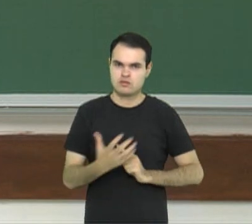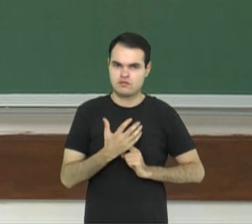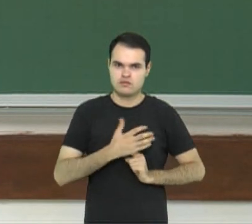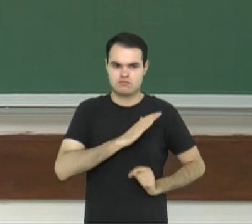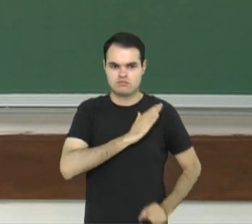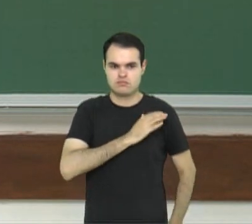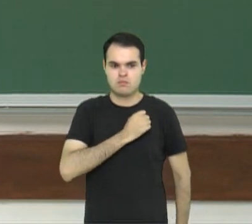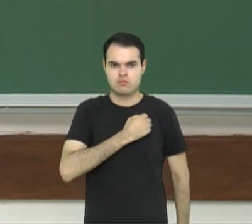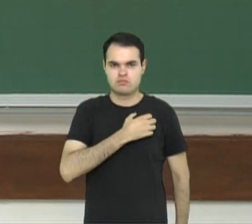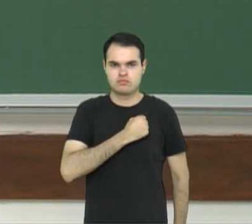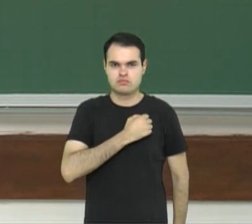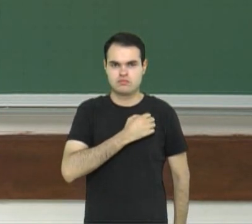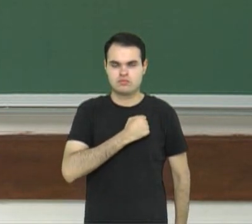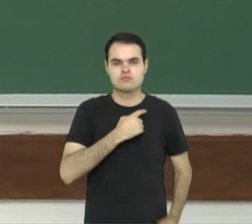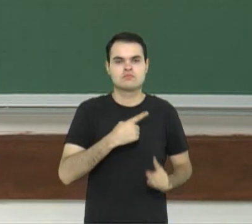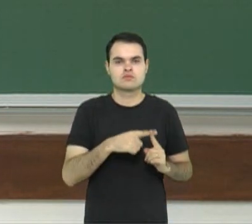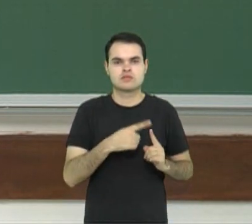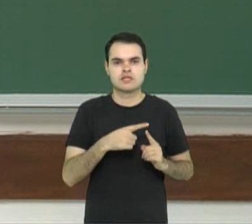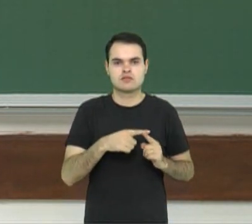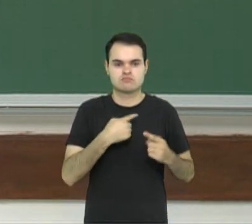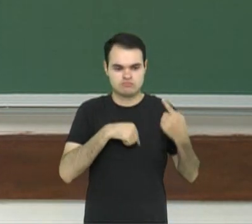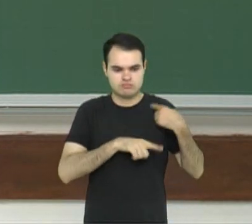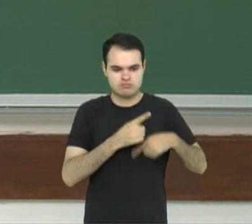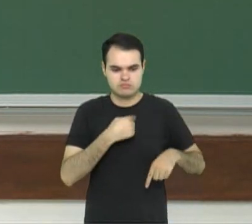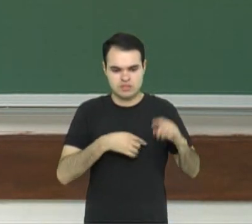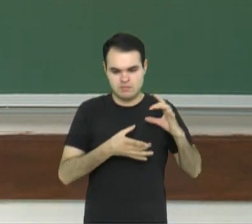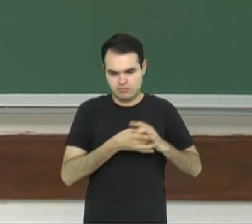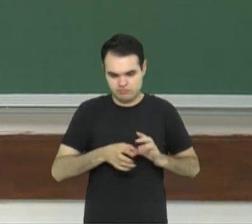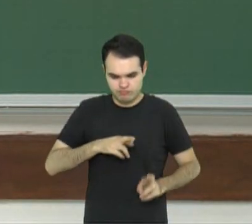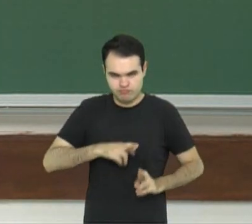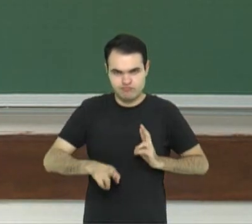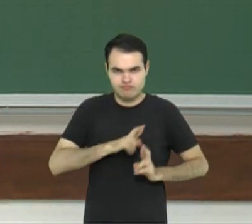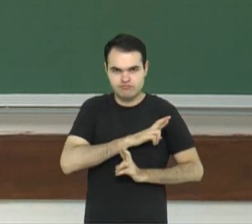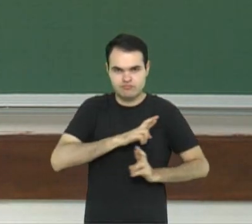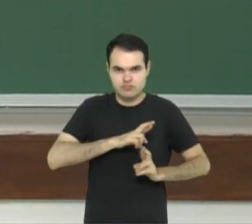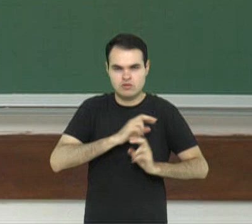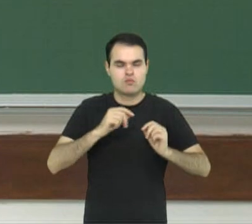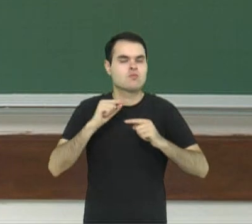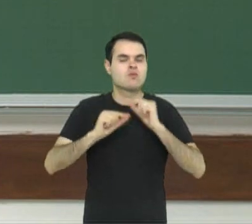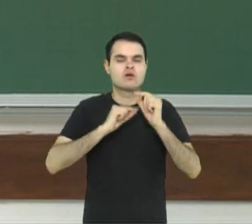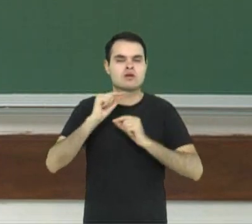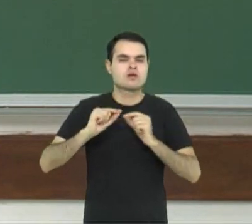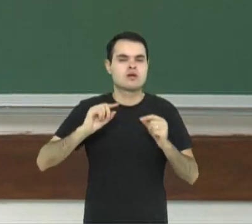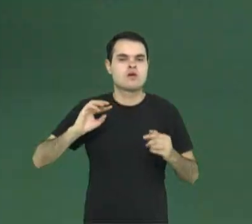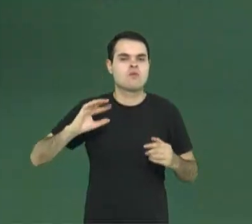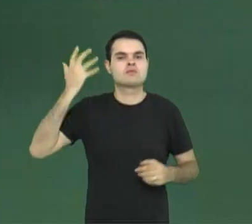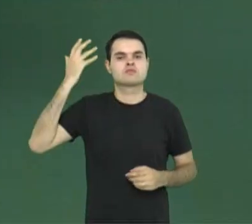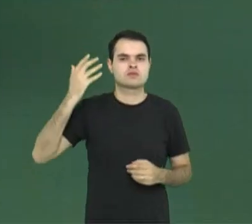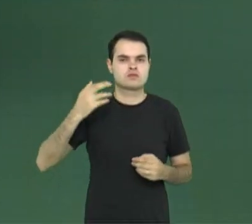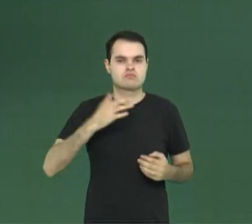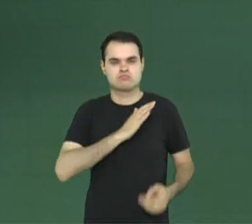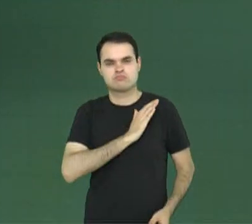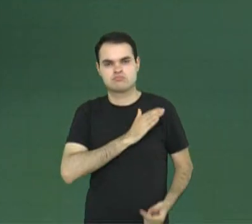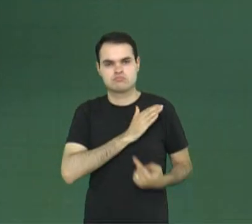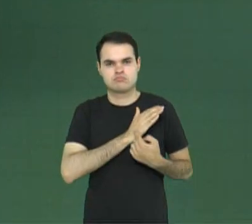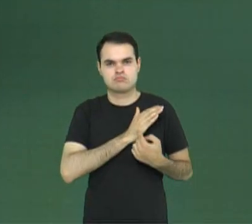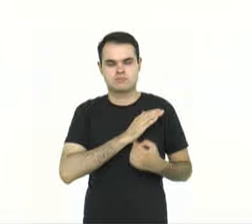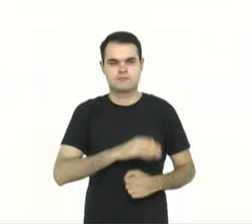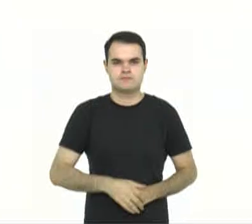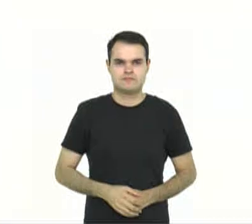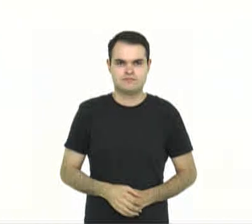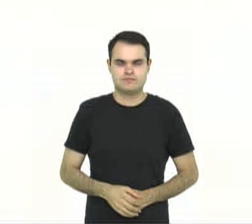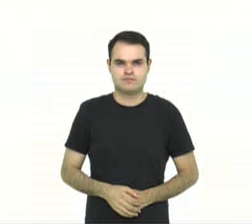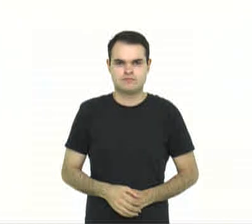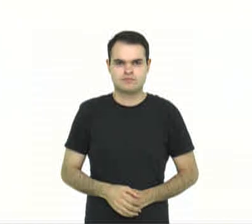batimentos cardíacos, porque todos os nossos sistemas eles são relacionados. Vamos ver o que pode acontecer com o nosso coração? Eu trouxe aqui.